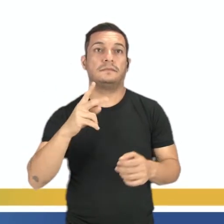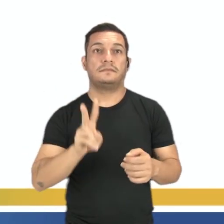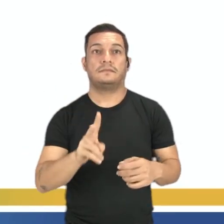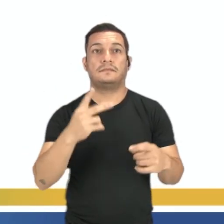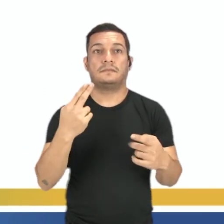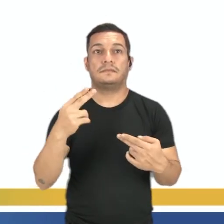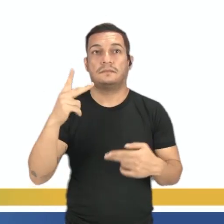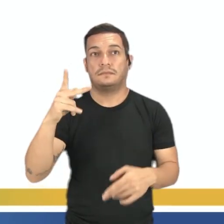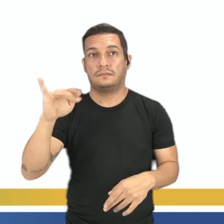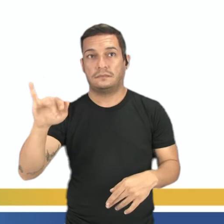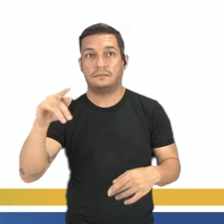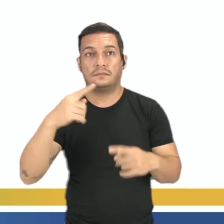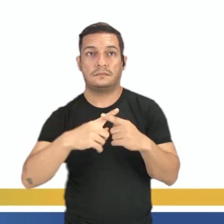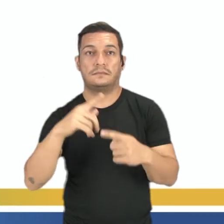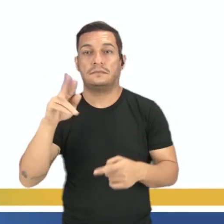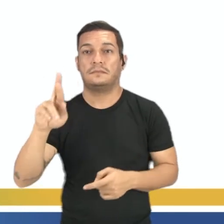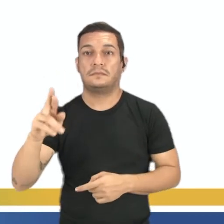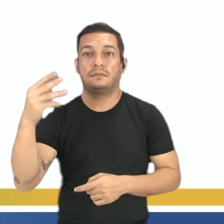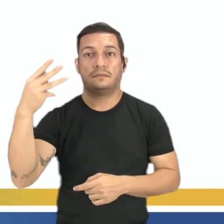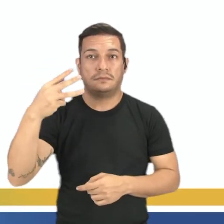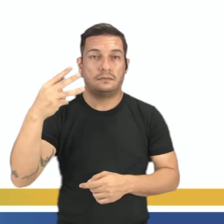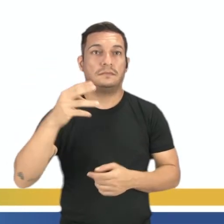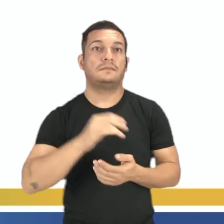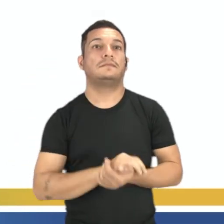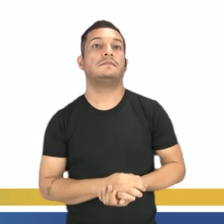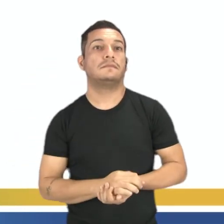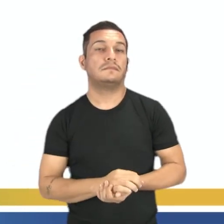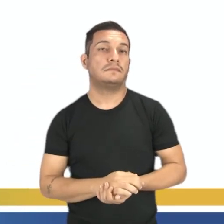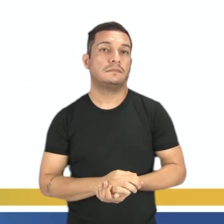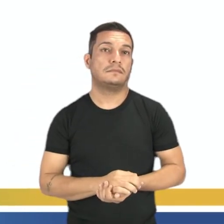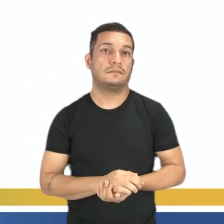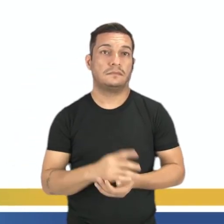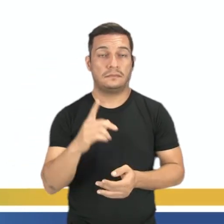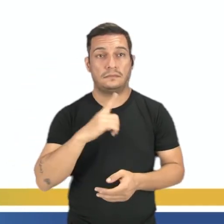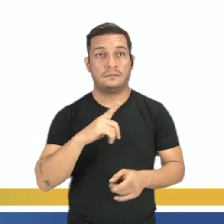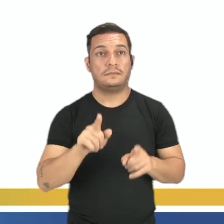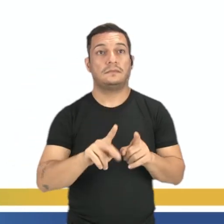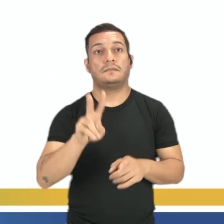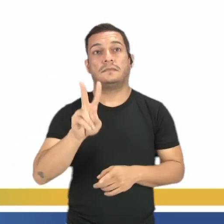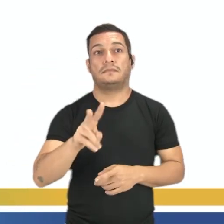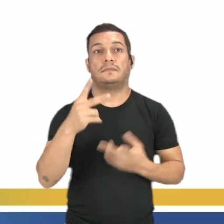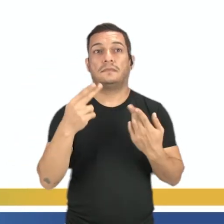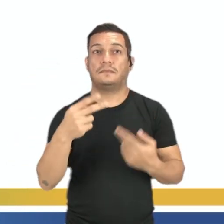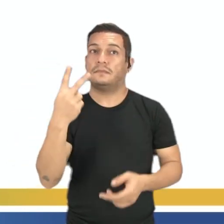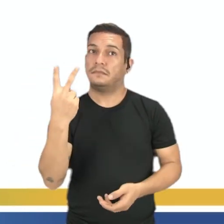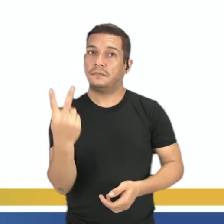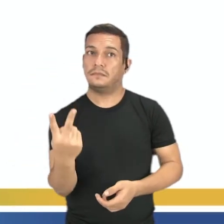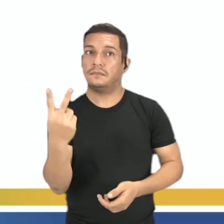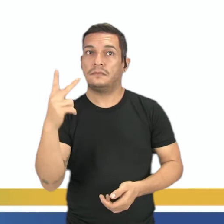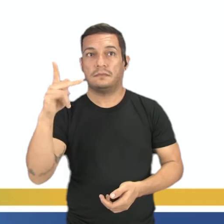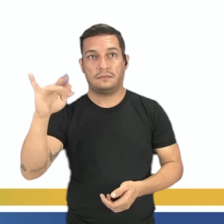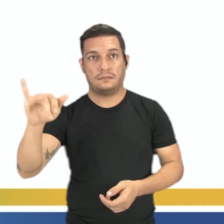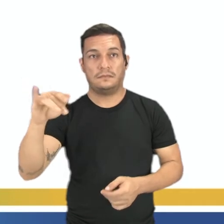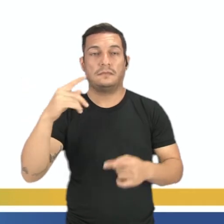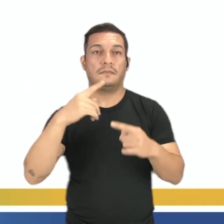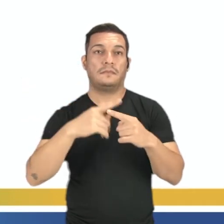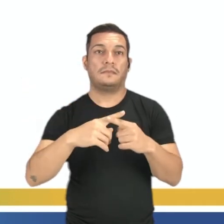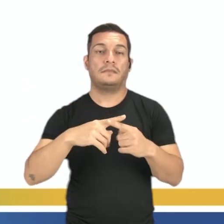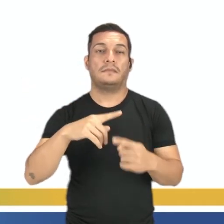a 2π vezes R ao cubo. Nós temos aí que V é igual a